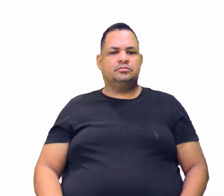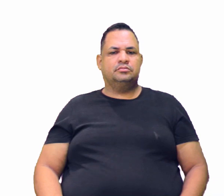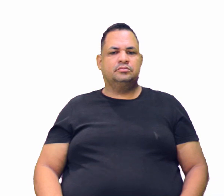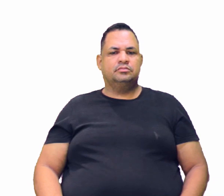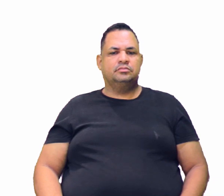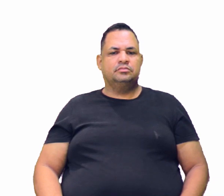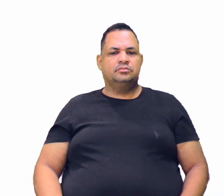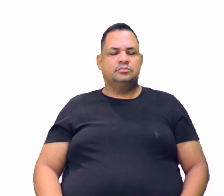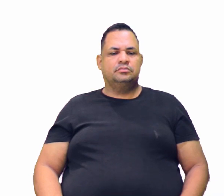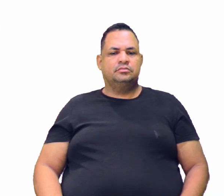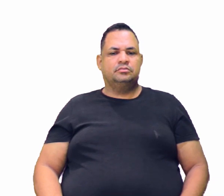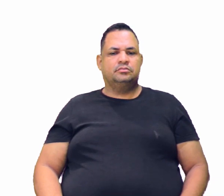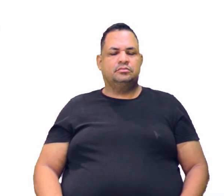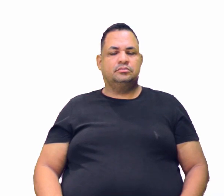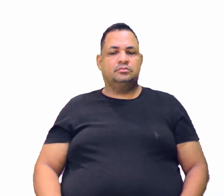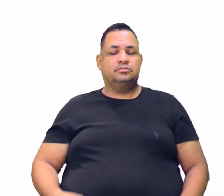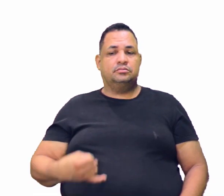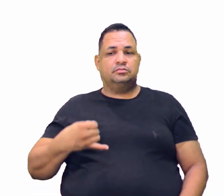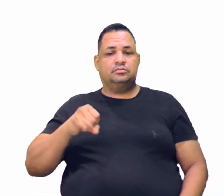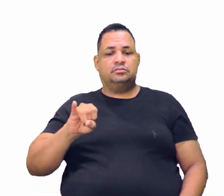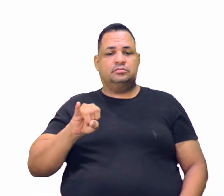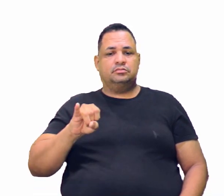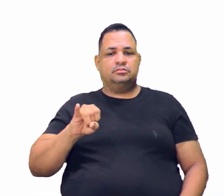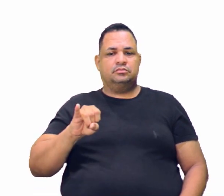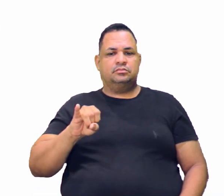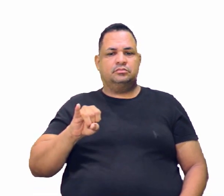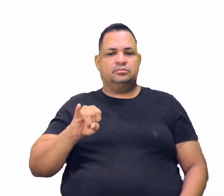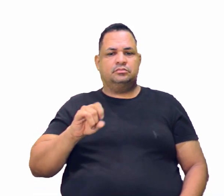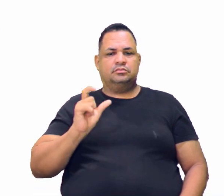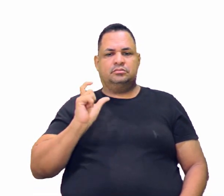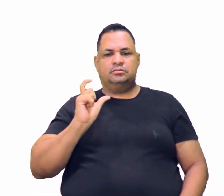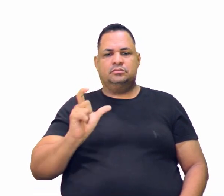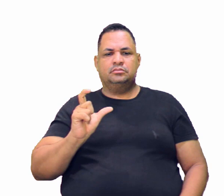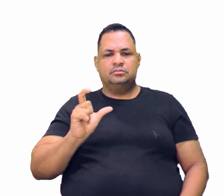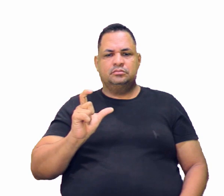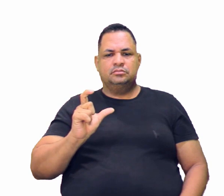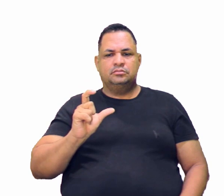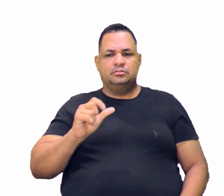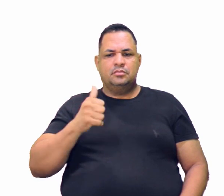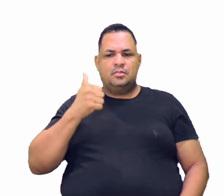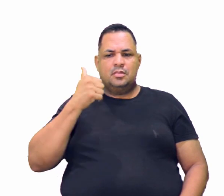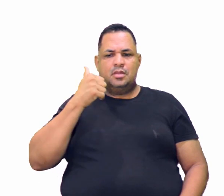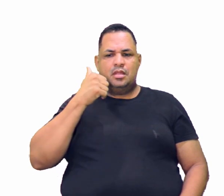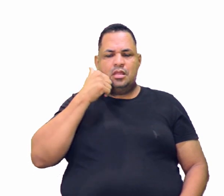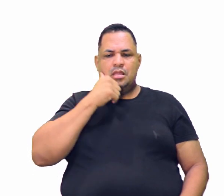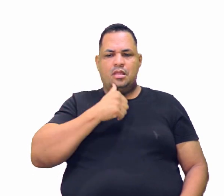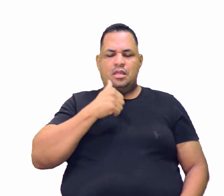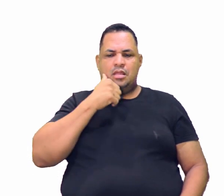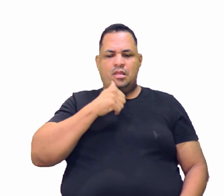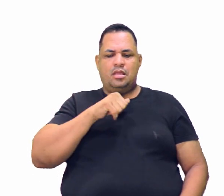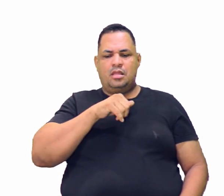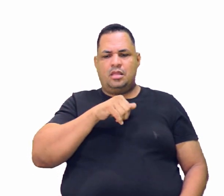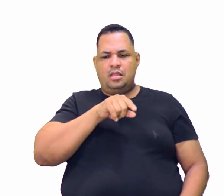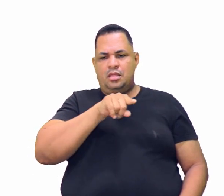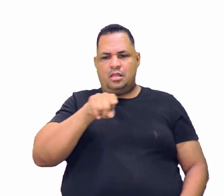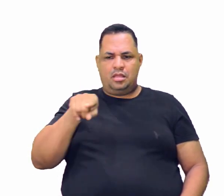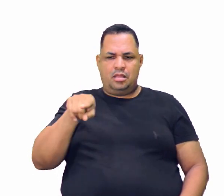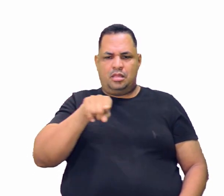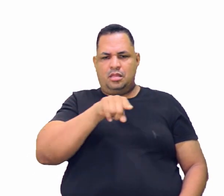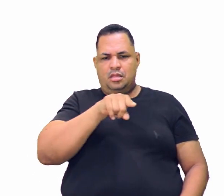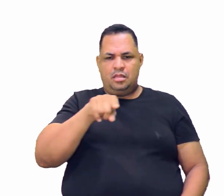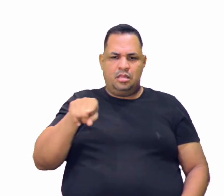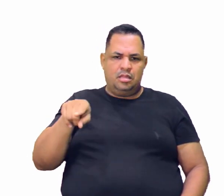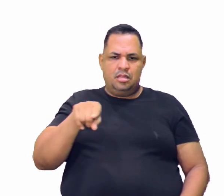sozinhos. Caso estivesse aqui a palavra elas. Elas saíram